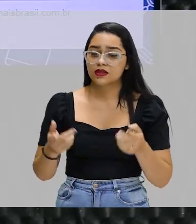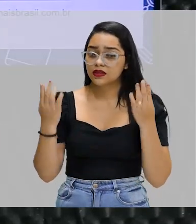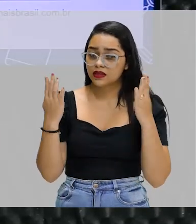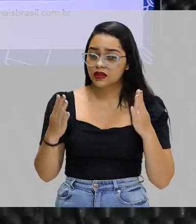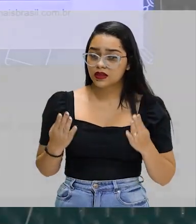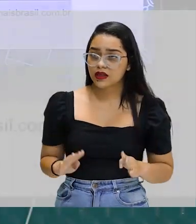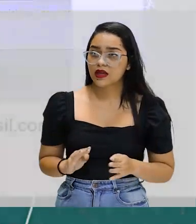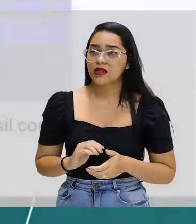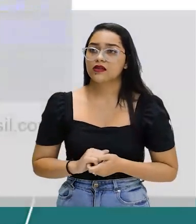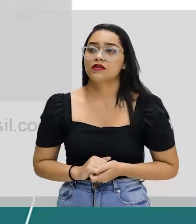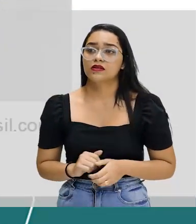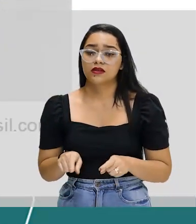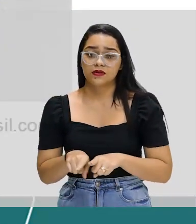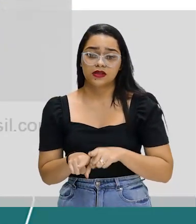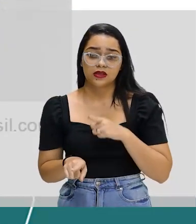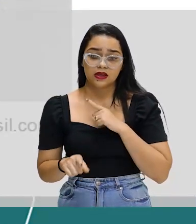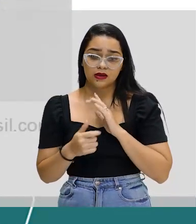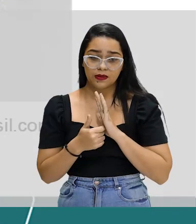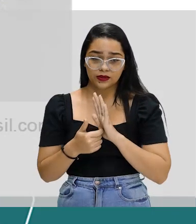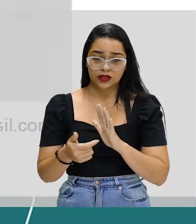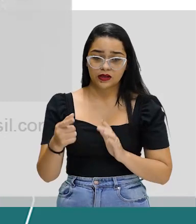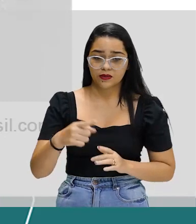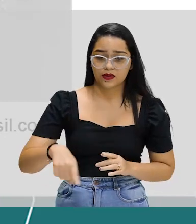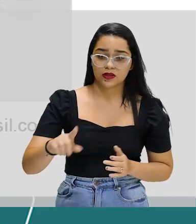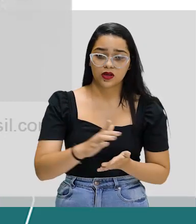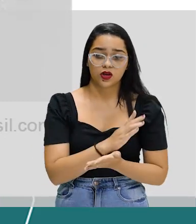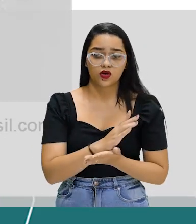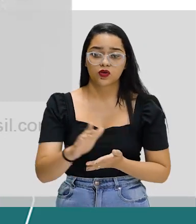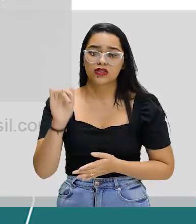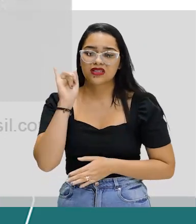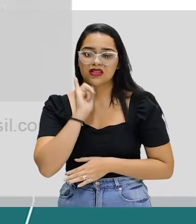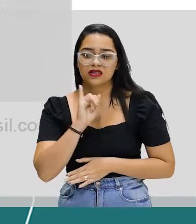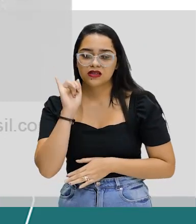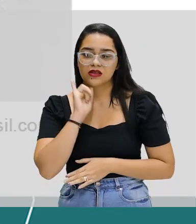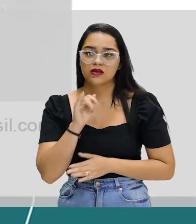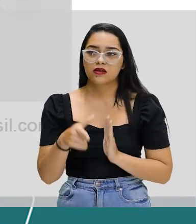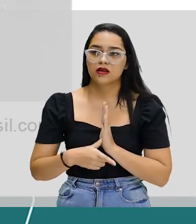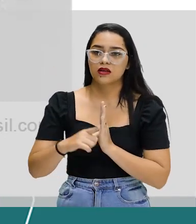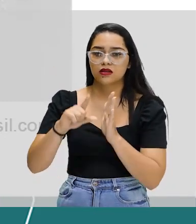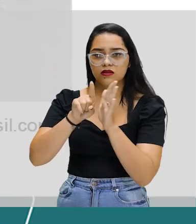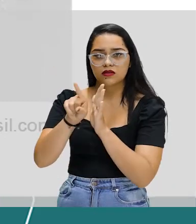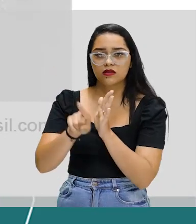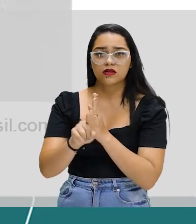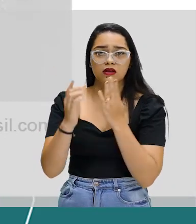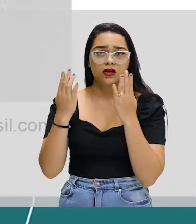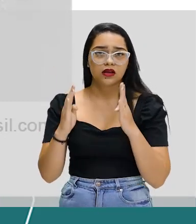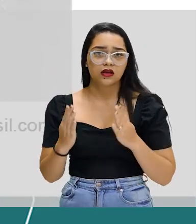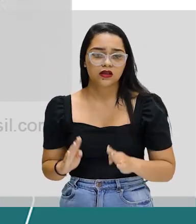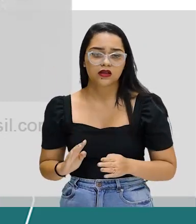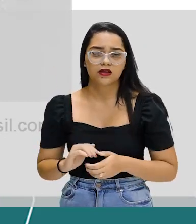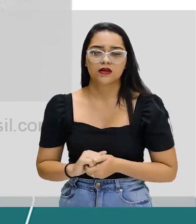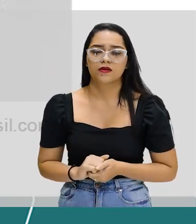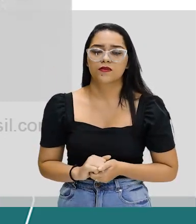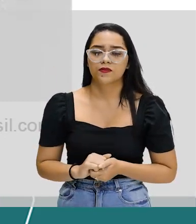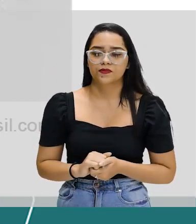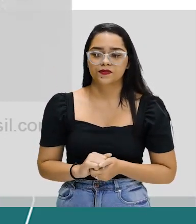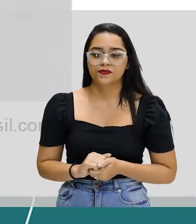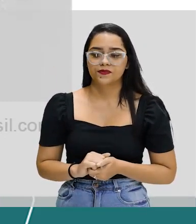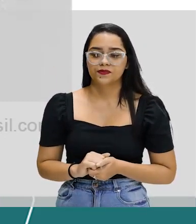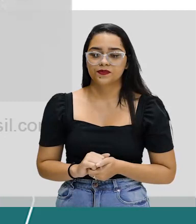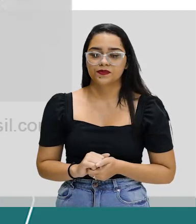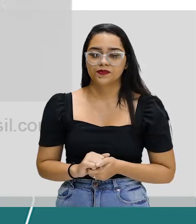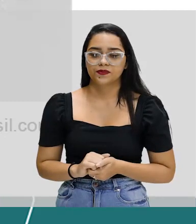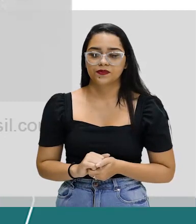de questões. Aqui eu tenho para demonstrar para vocês alguns exemplos, antes da gente ir para as nossas análises. Lava May,